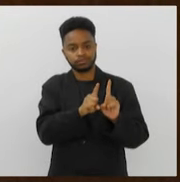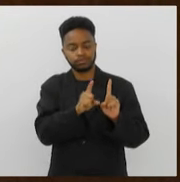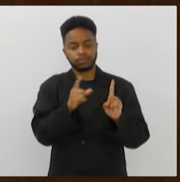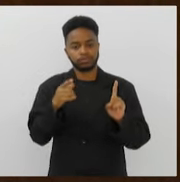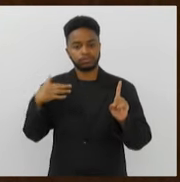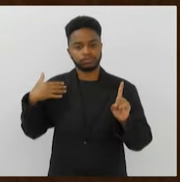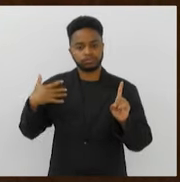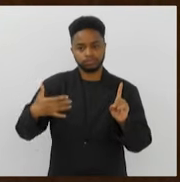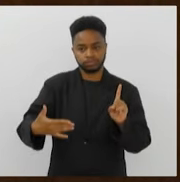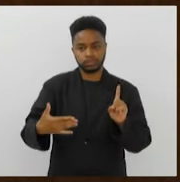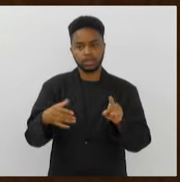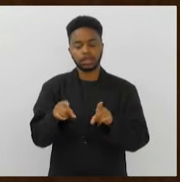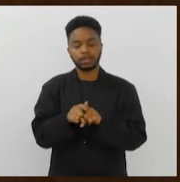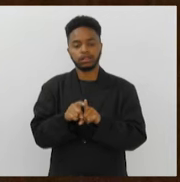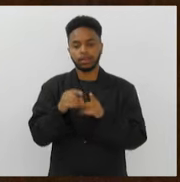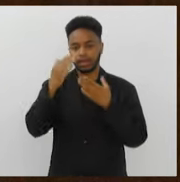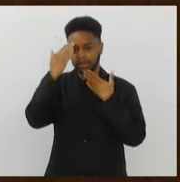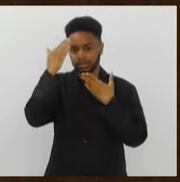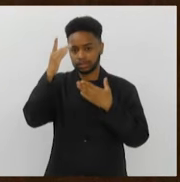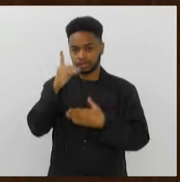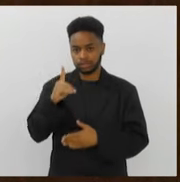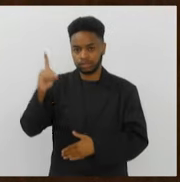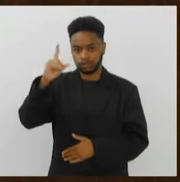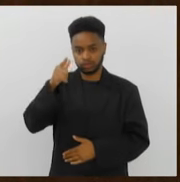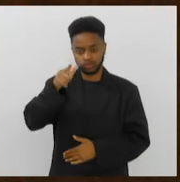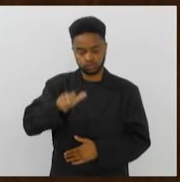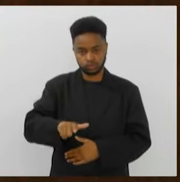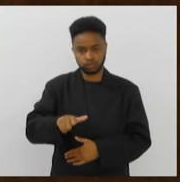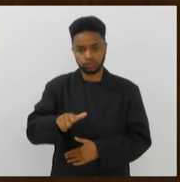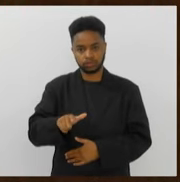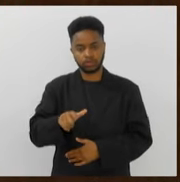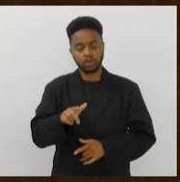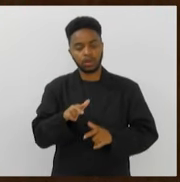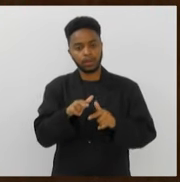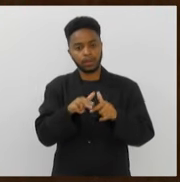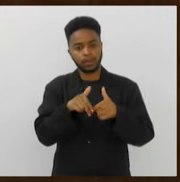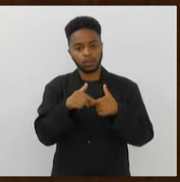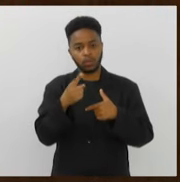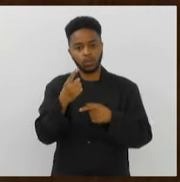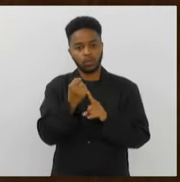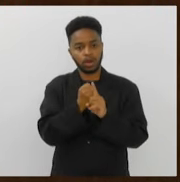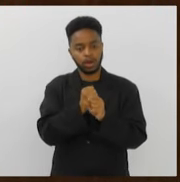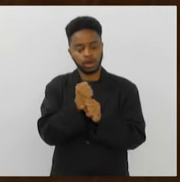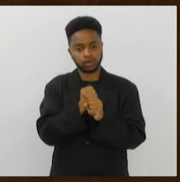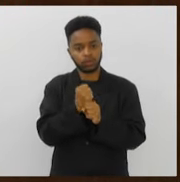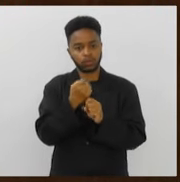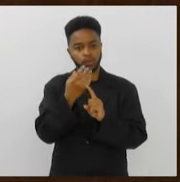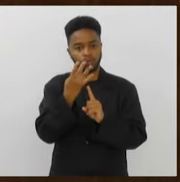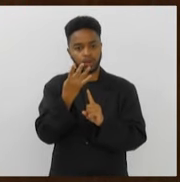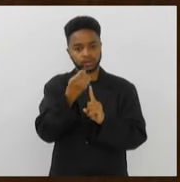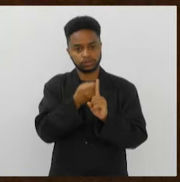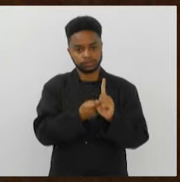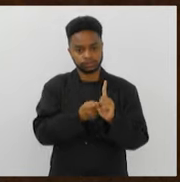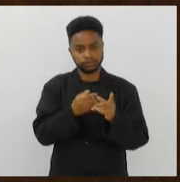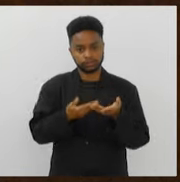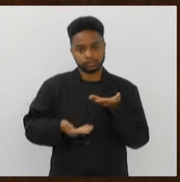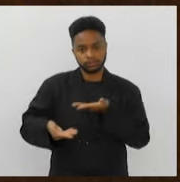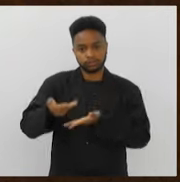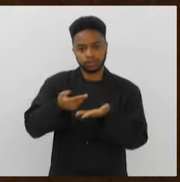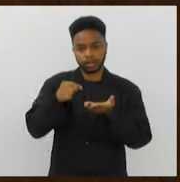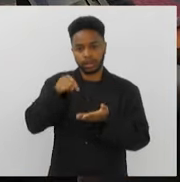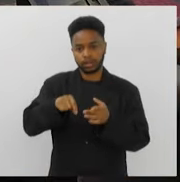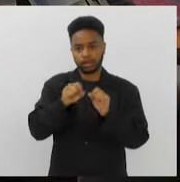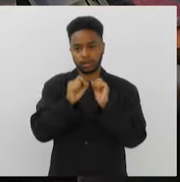esse tempo. E agradeço a Deus mais uma vez por esse um ano e quatro meses de convivência com o deputado aqui nessa